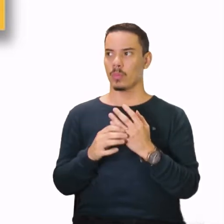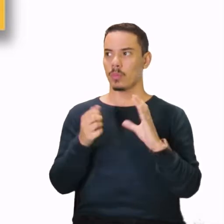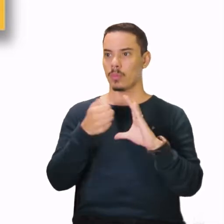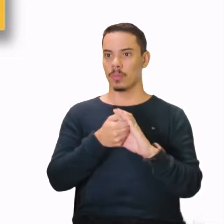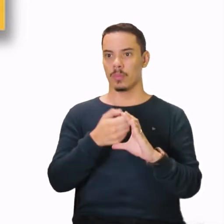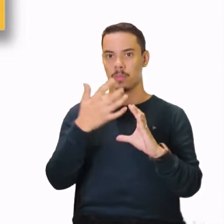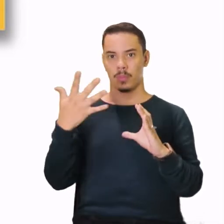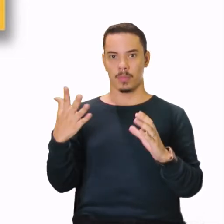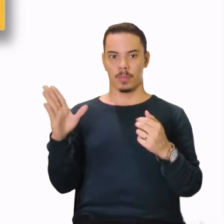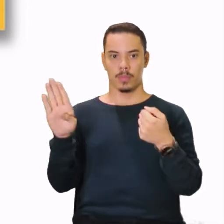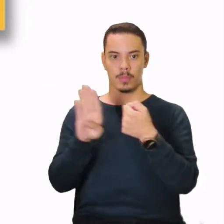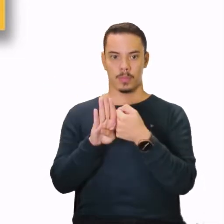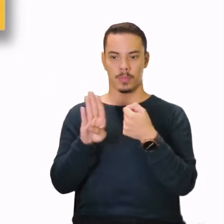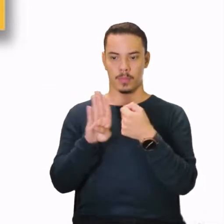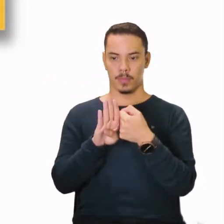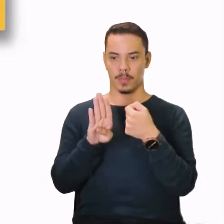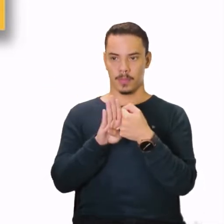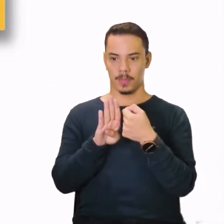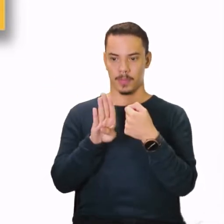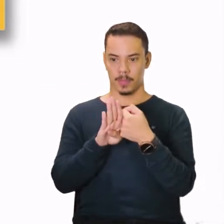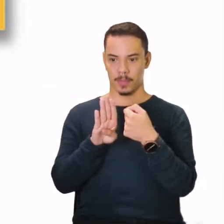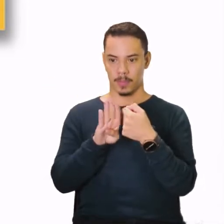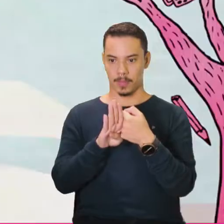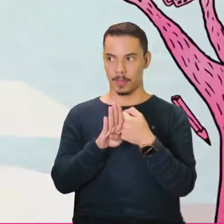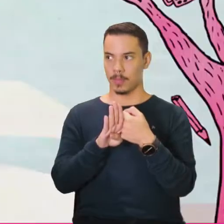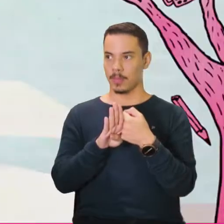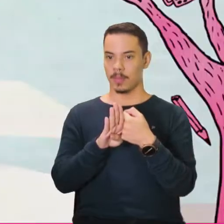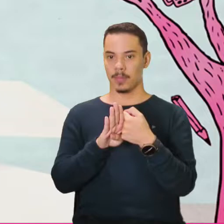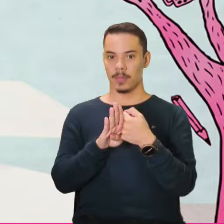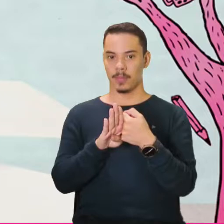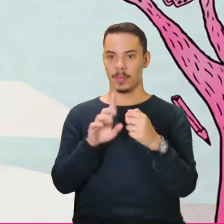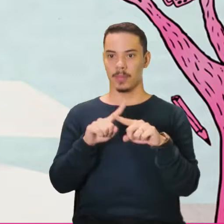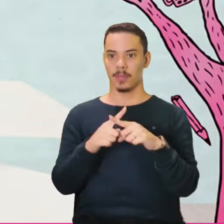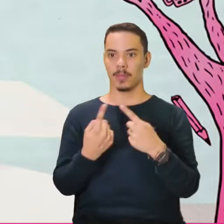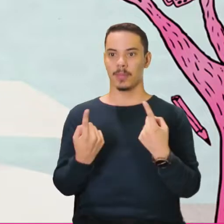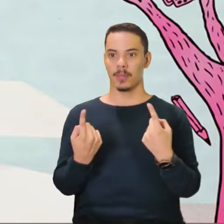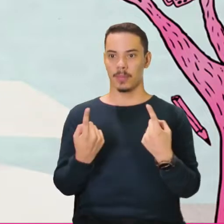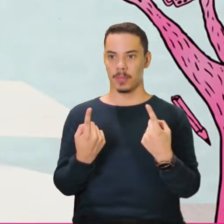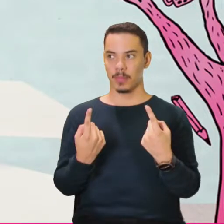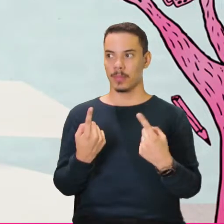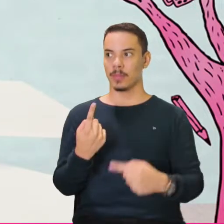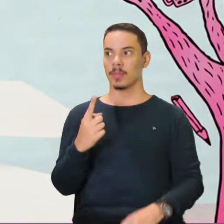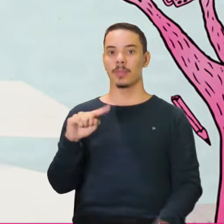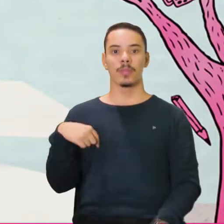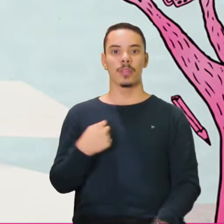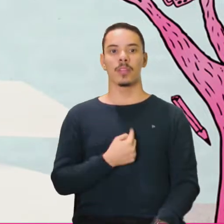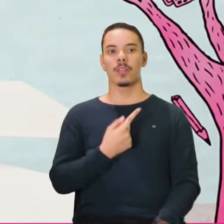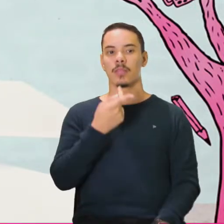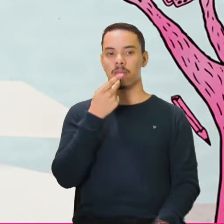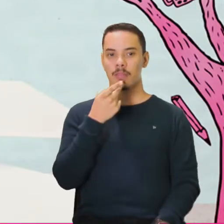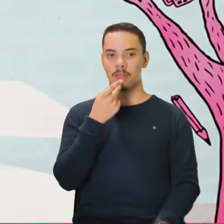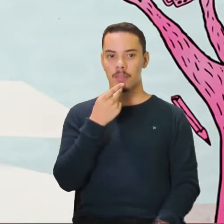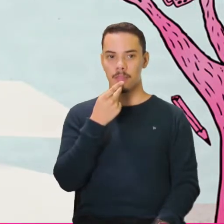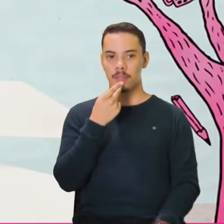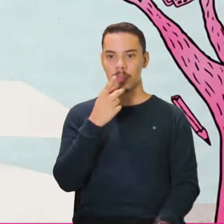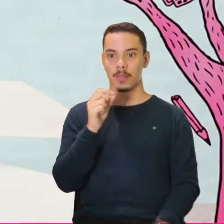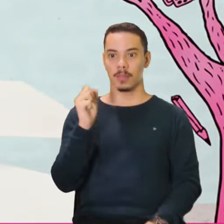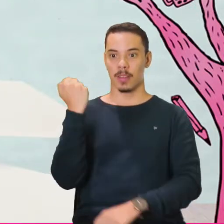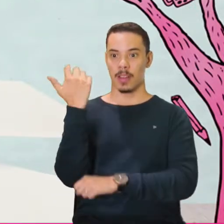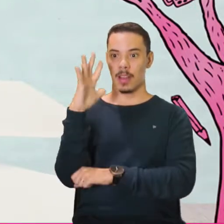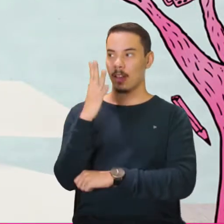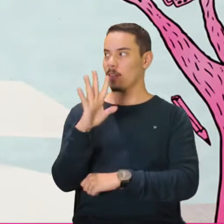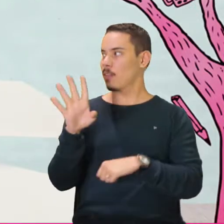o substantivo. Tá, então, amadinho, que quando a gente fala assim, chegou a árvore